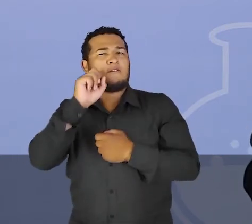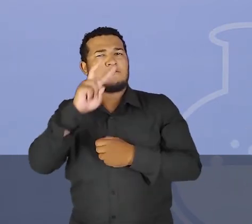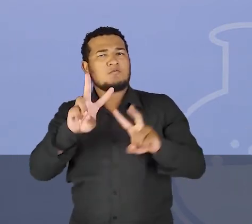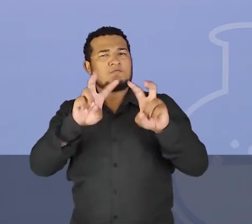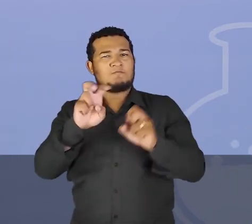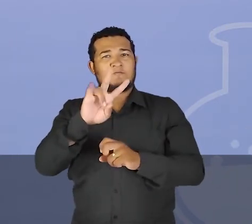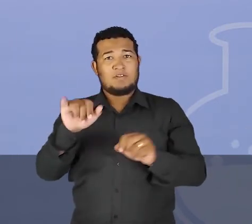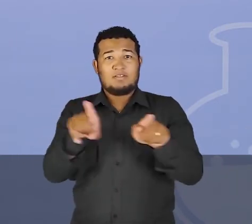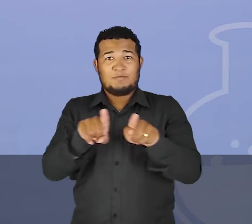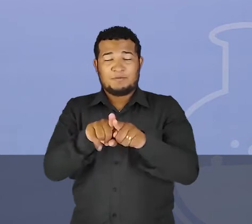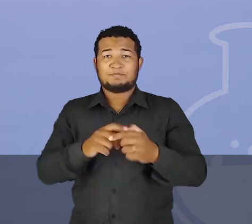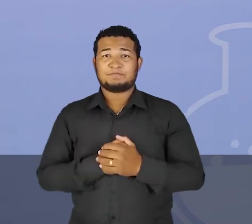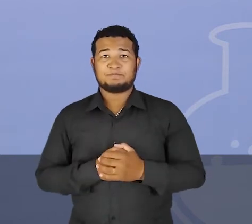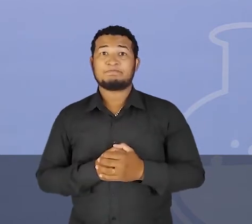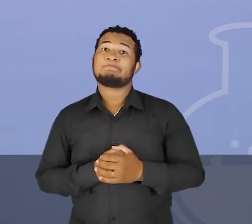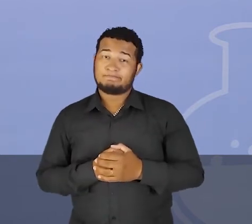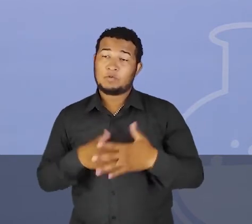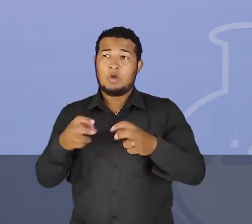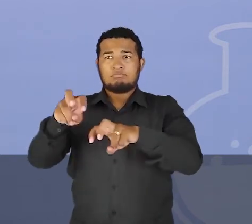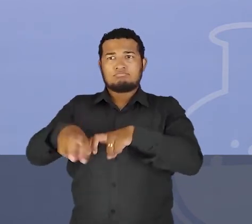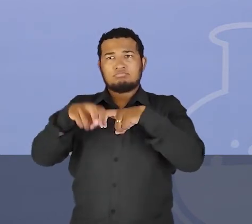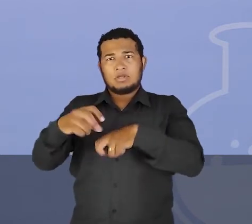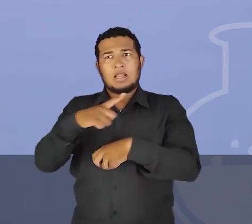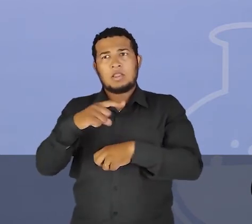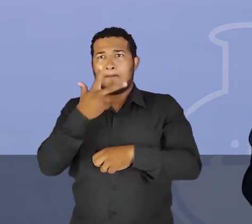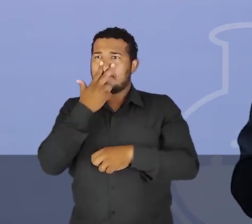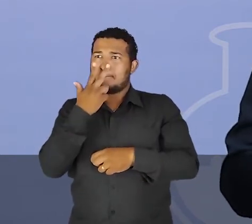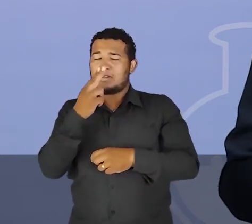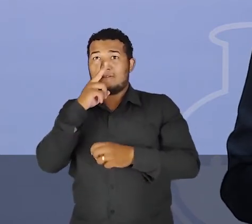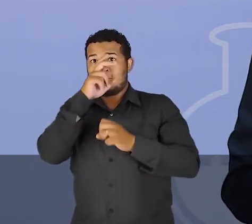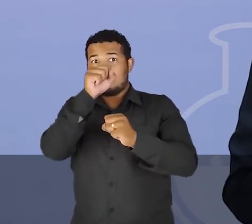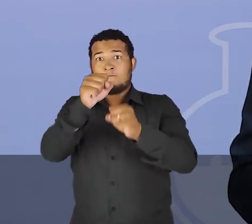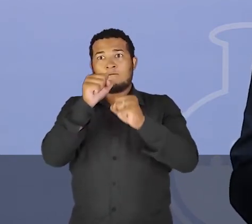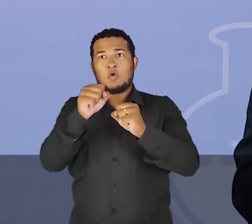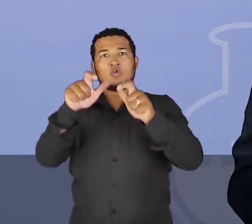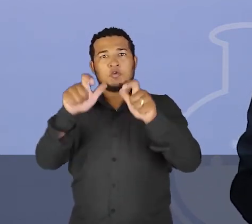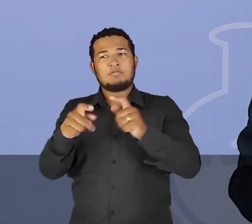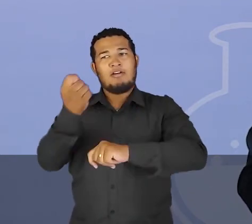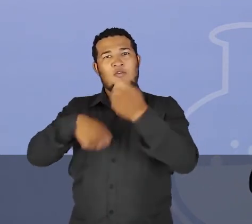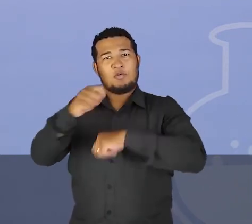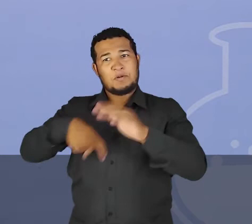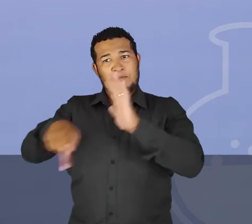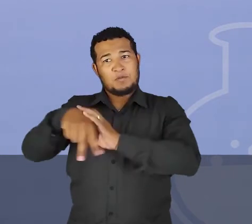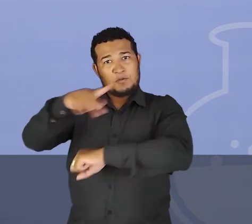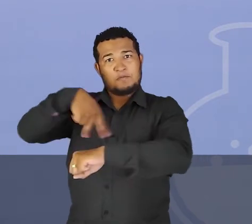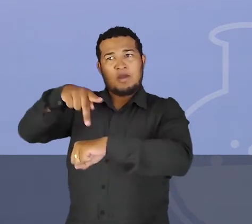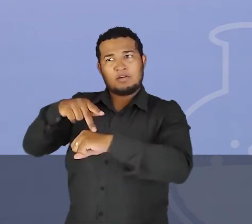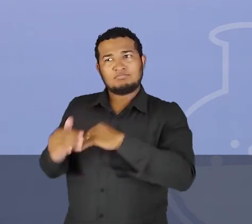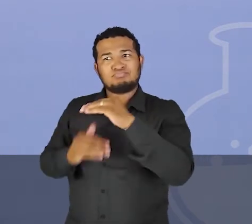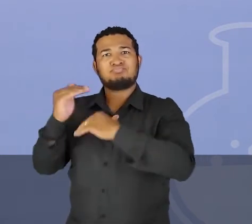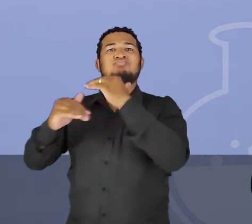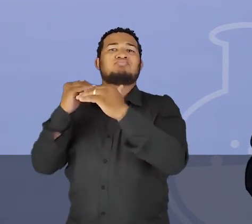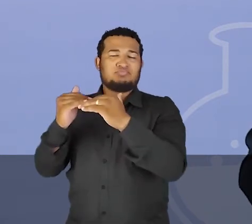sobre isso. Bom, a agricultura, então, ela tem um peso muito forte na economia dos países, tanto em